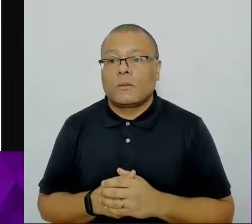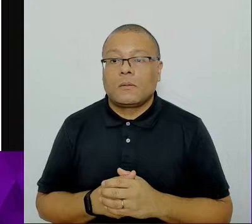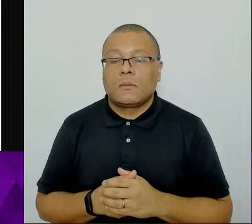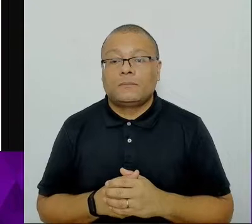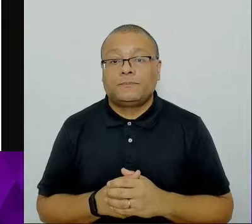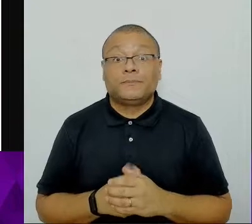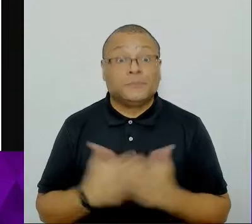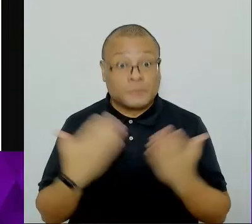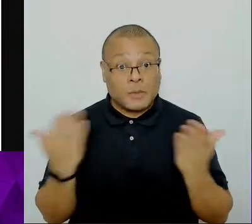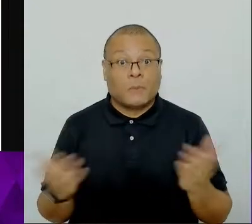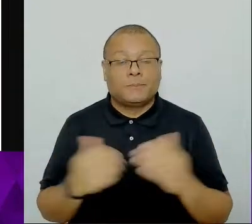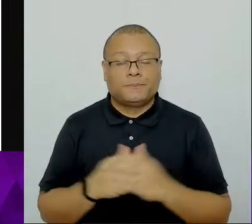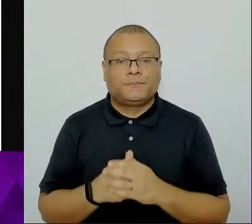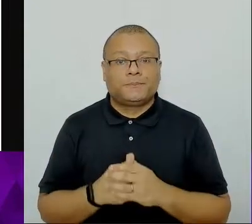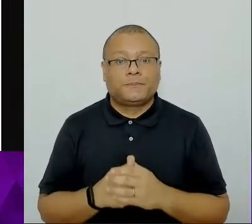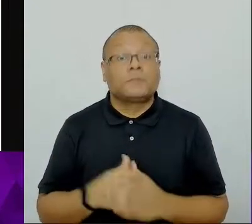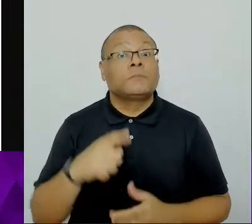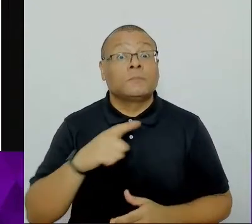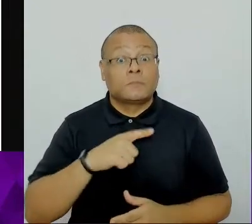Então, tem